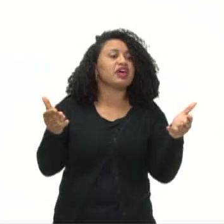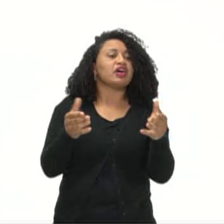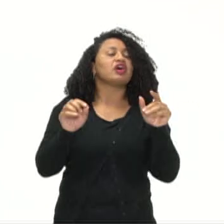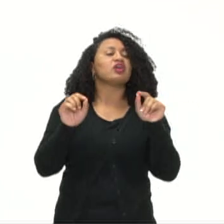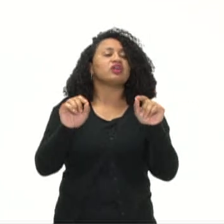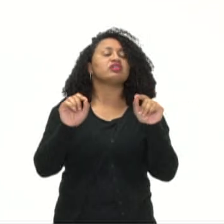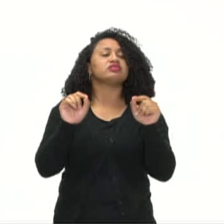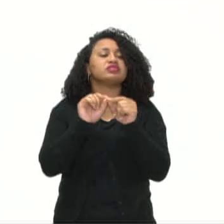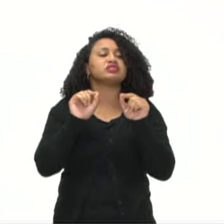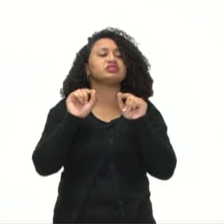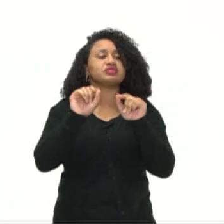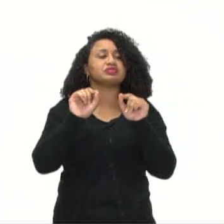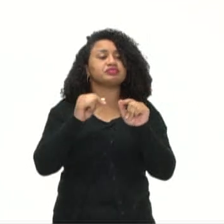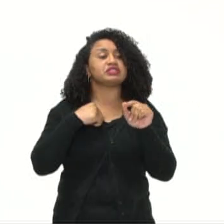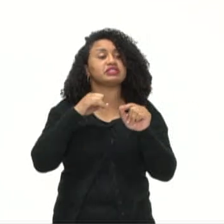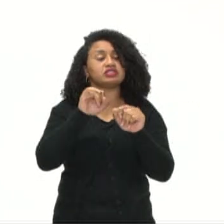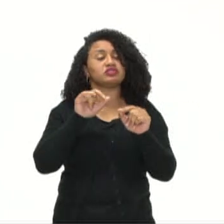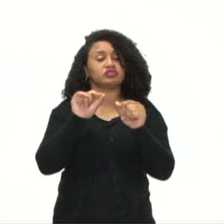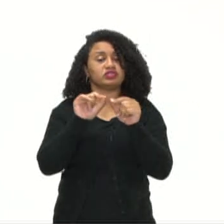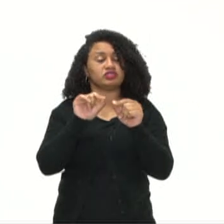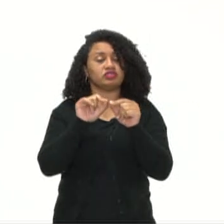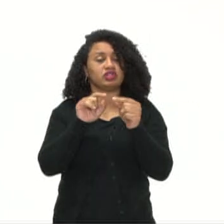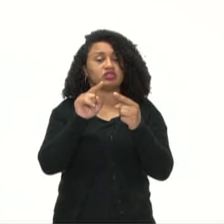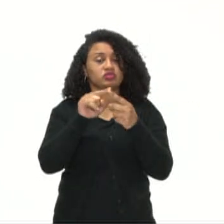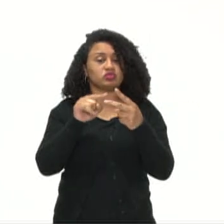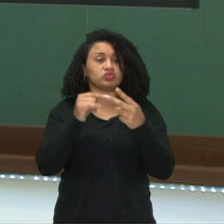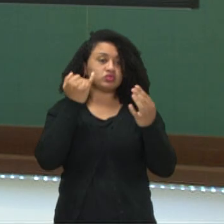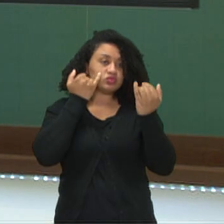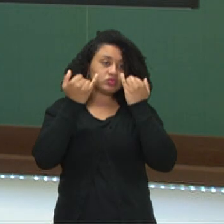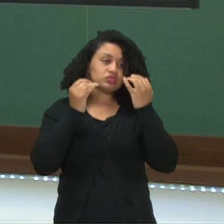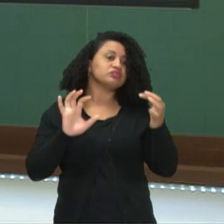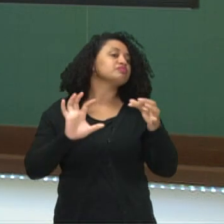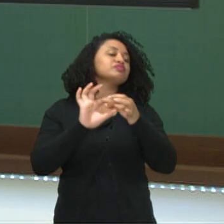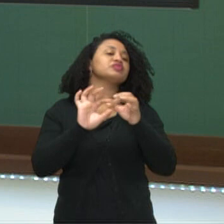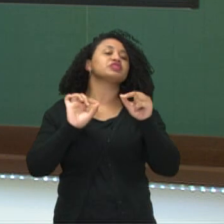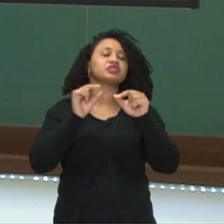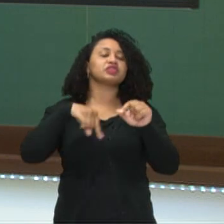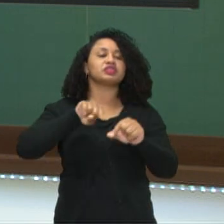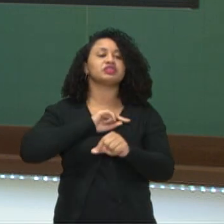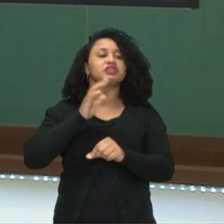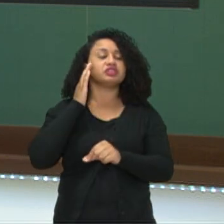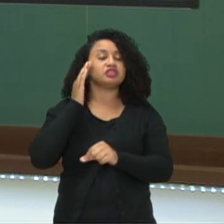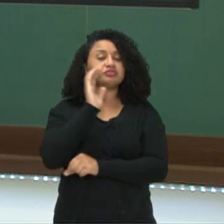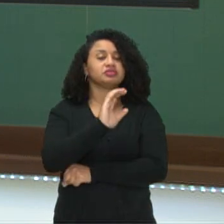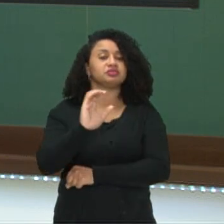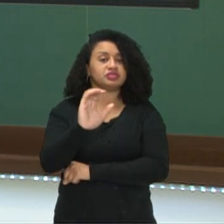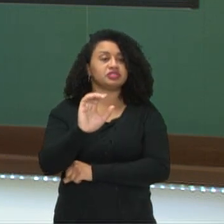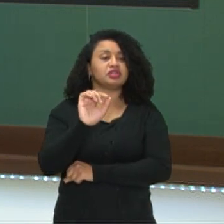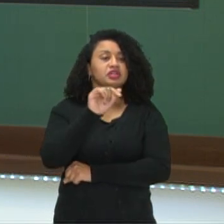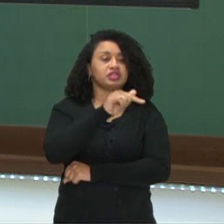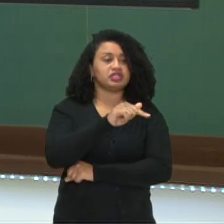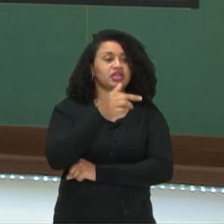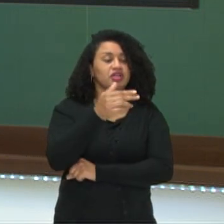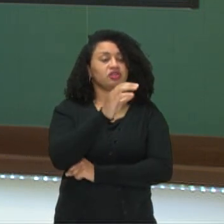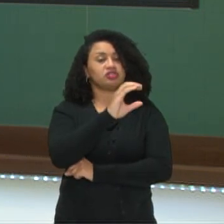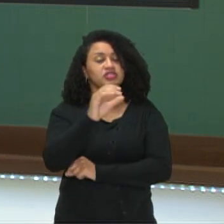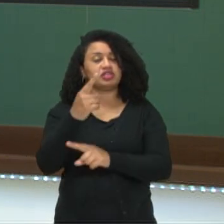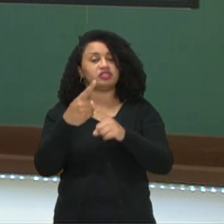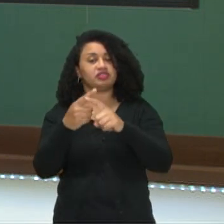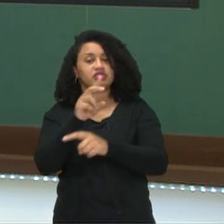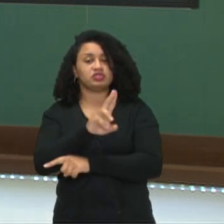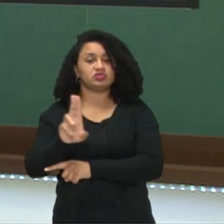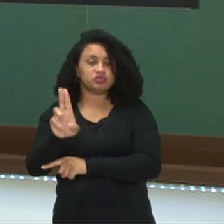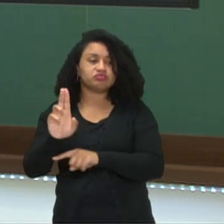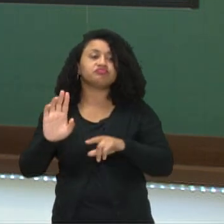vamos lá. Se você colocar essas duas informações e ligar com o que nós sabemos sobre capacitância, carga igual a capacitância vezes